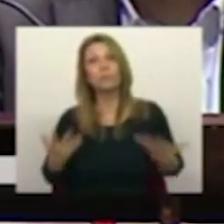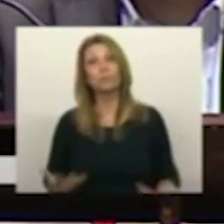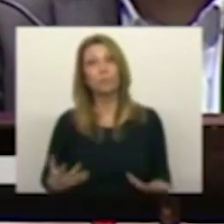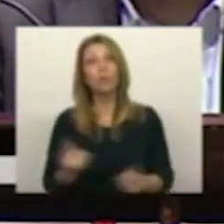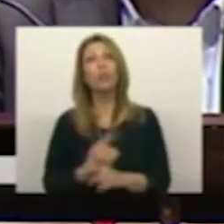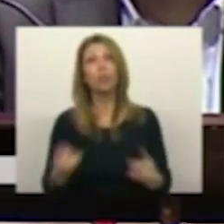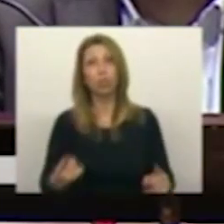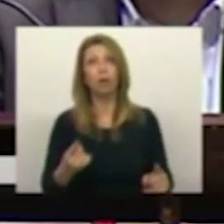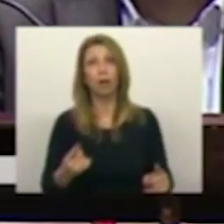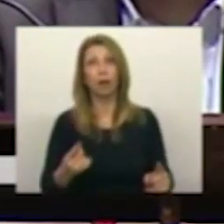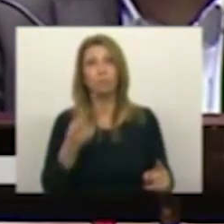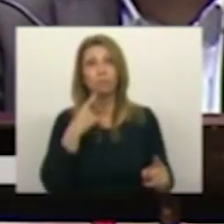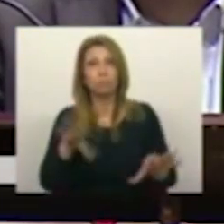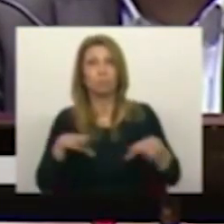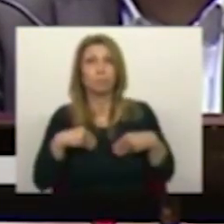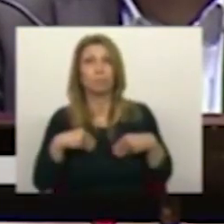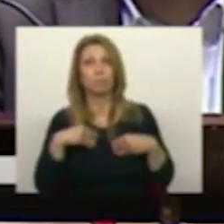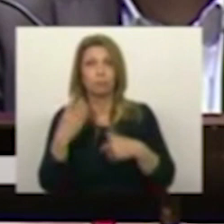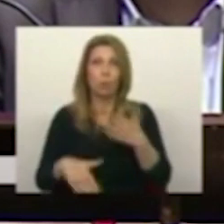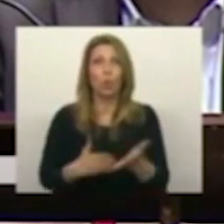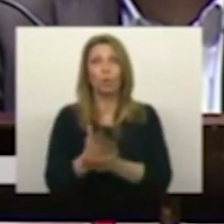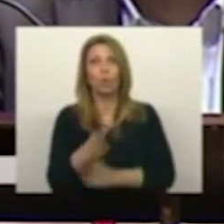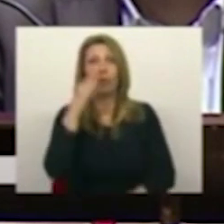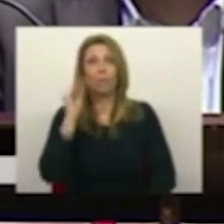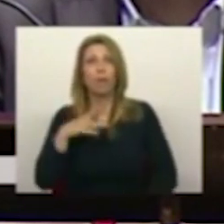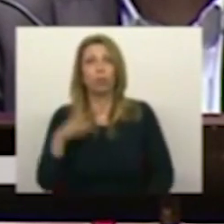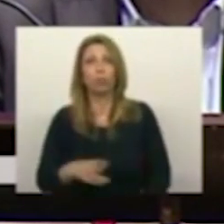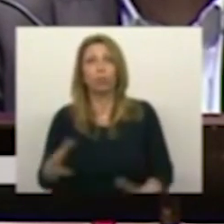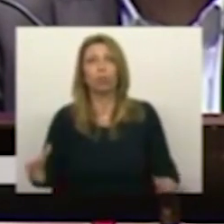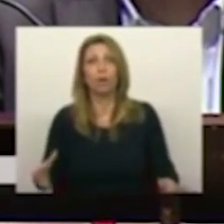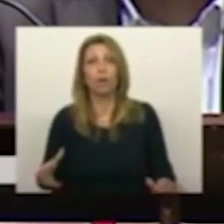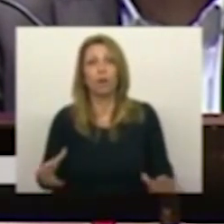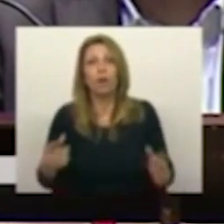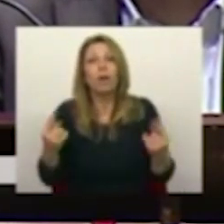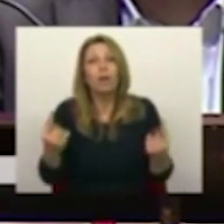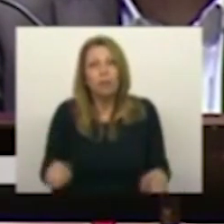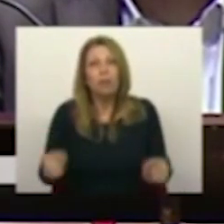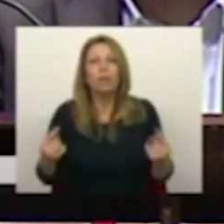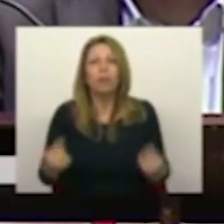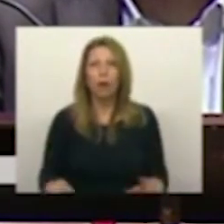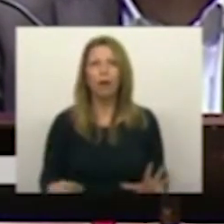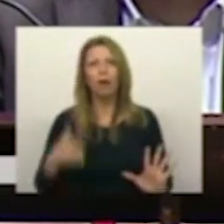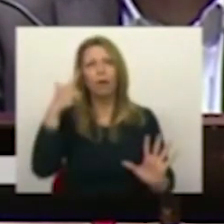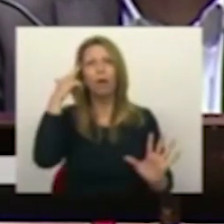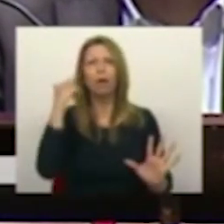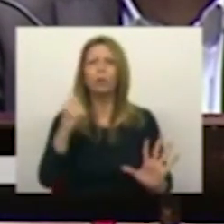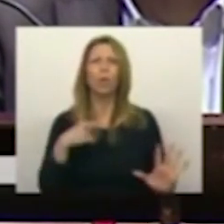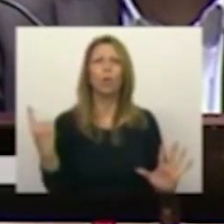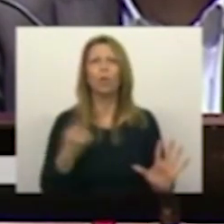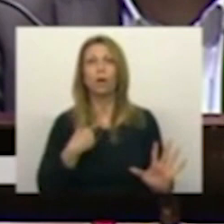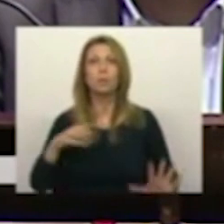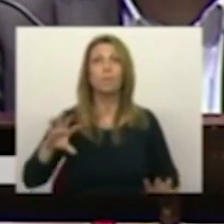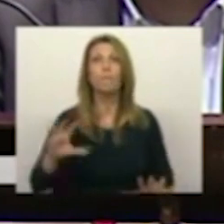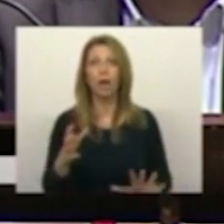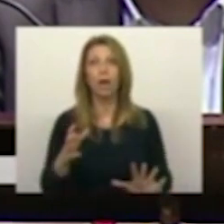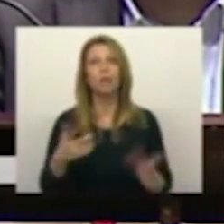ter permitido uma continuidade no Banco de Portugal que tem sido um atentado ao nosso país e tem sido